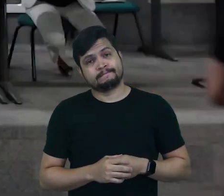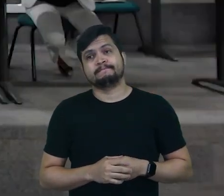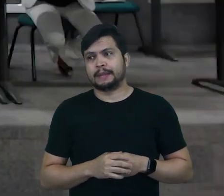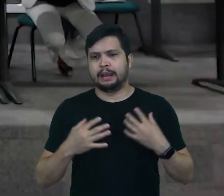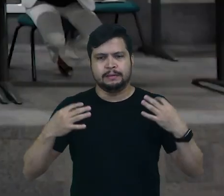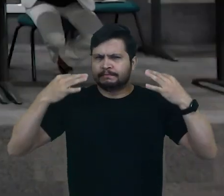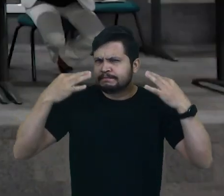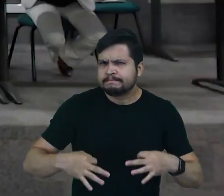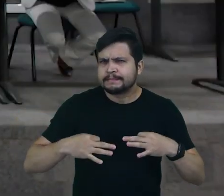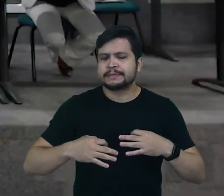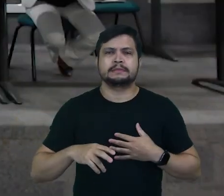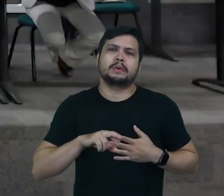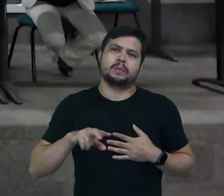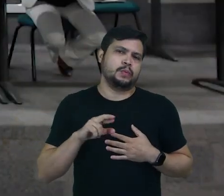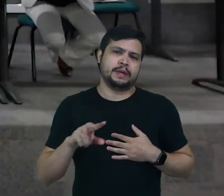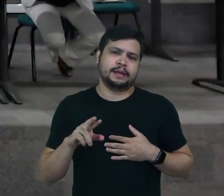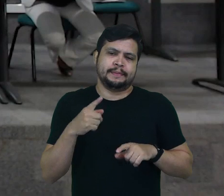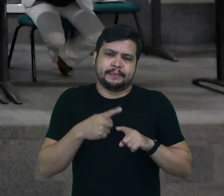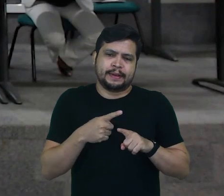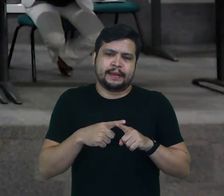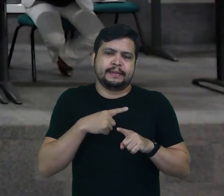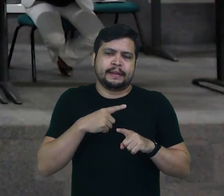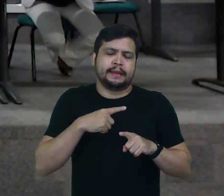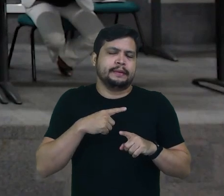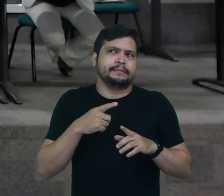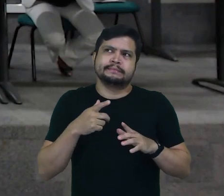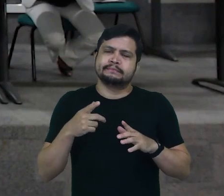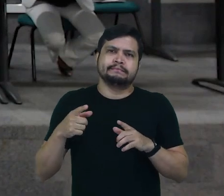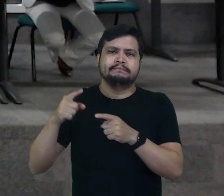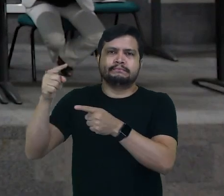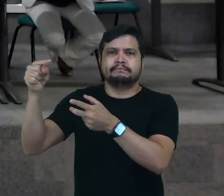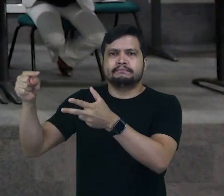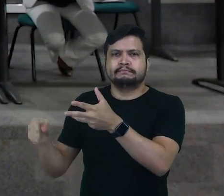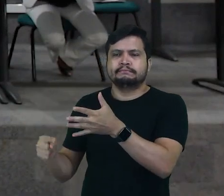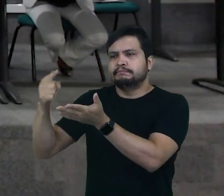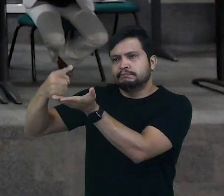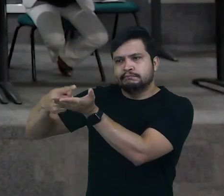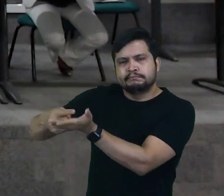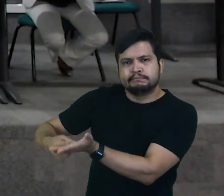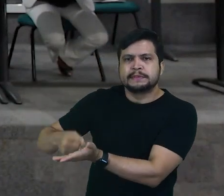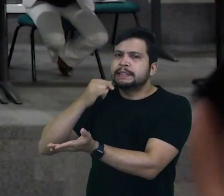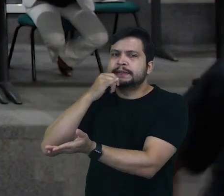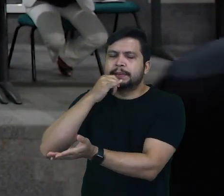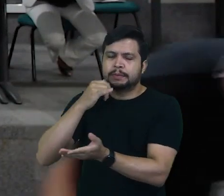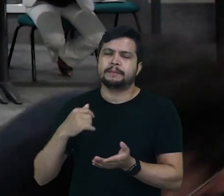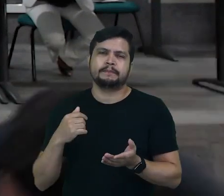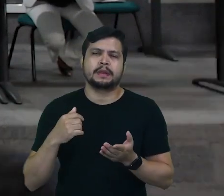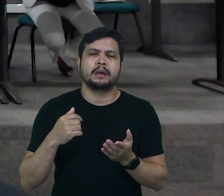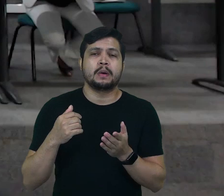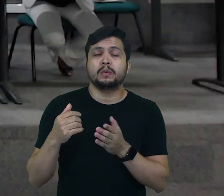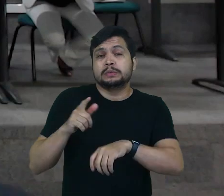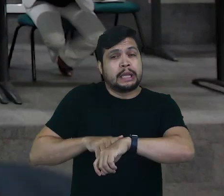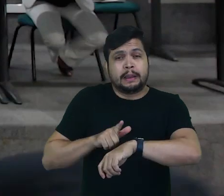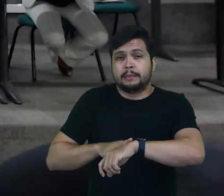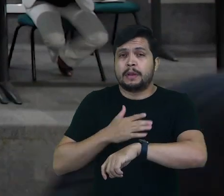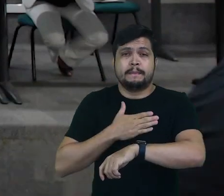garantia? Não é. Sim, porque tem uma combinação de fatores, e eu digo muito isso, assim. Em algum